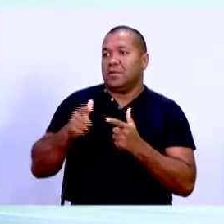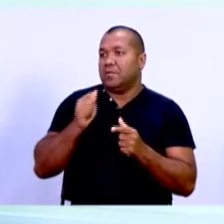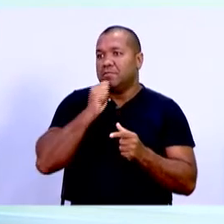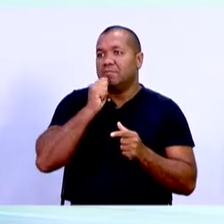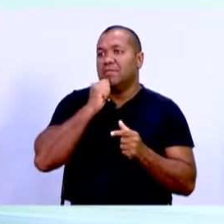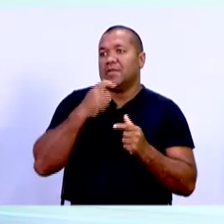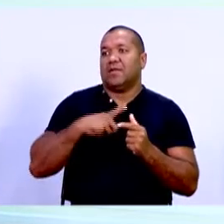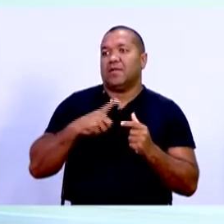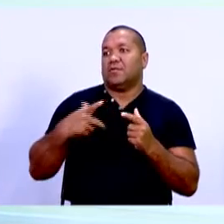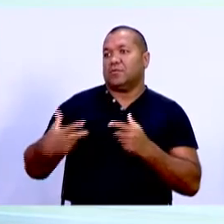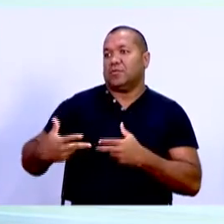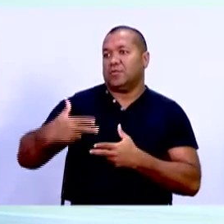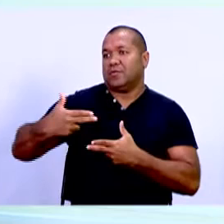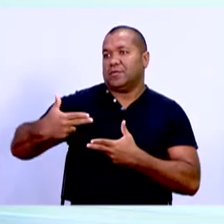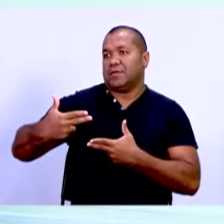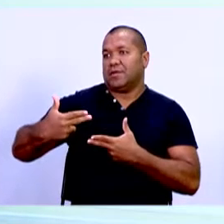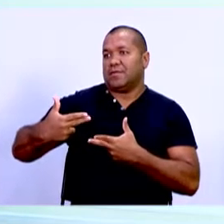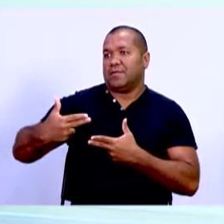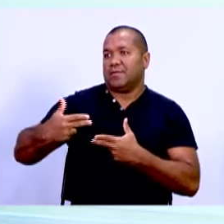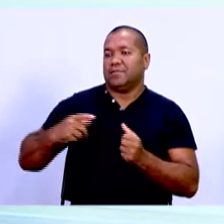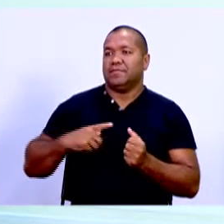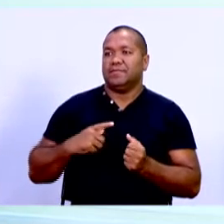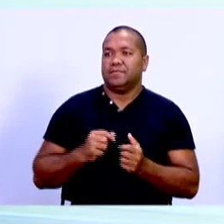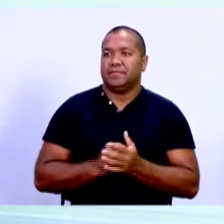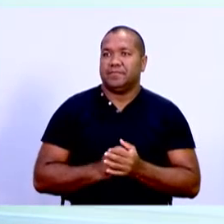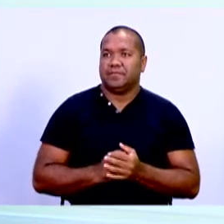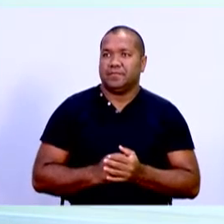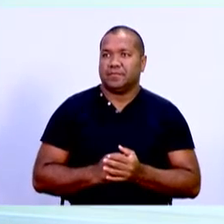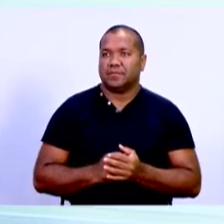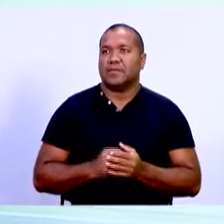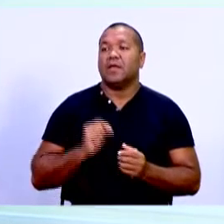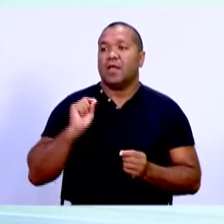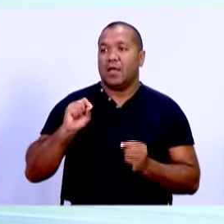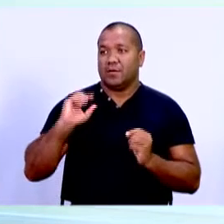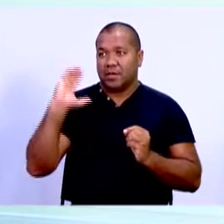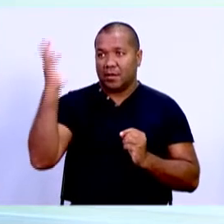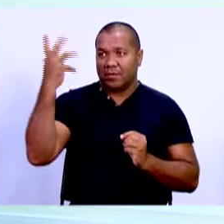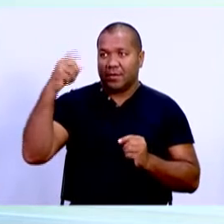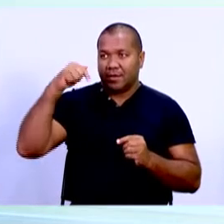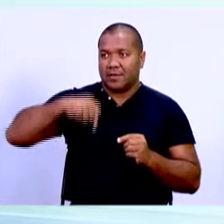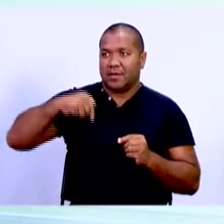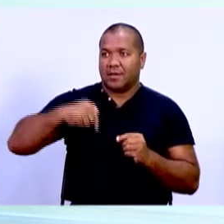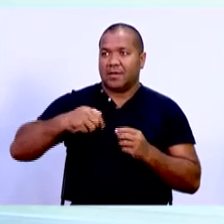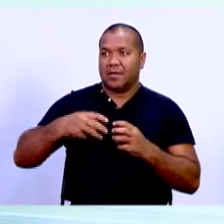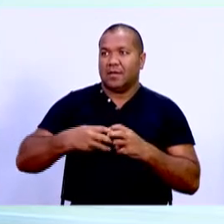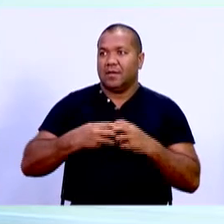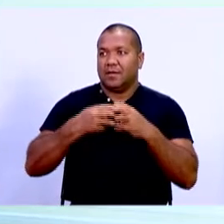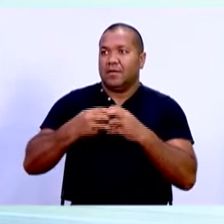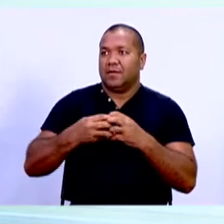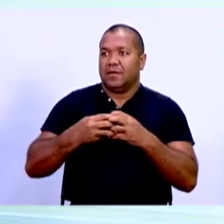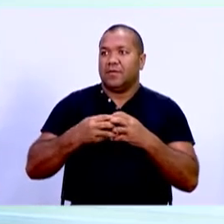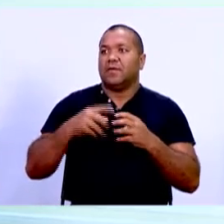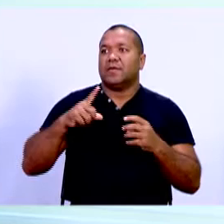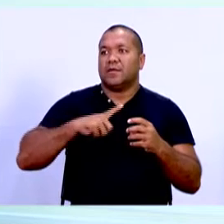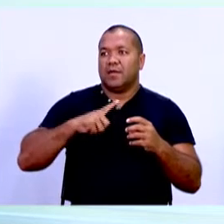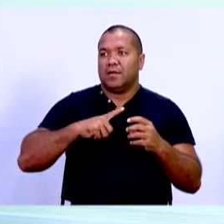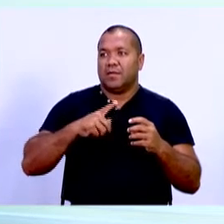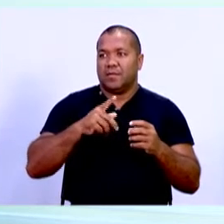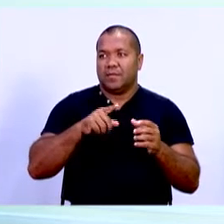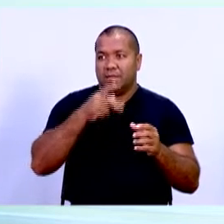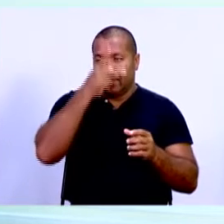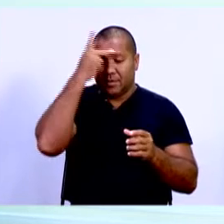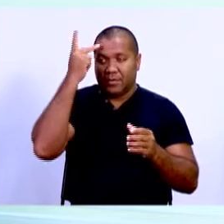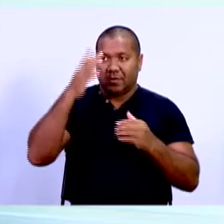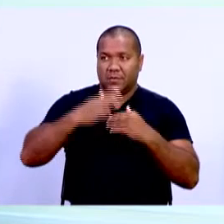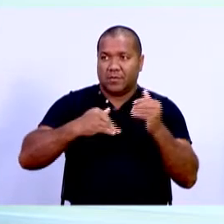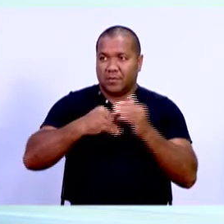versão Enterprise também faz. E é exatamente isso que é feito aqui na instituição. O IFRO tem analistas de TI,